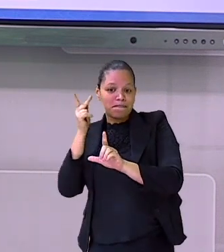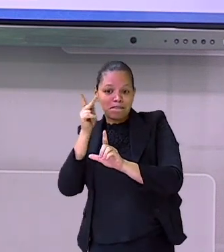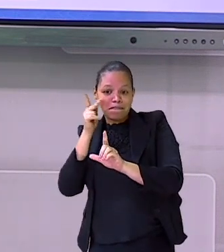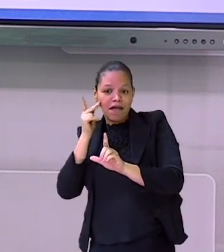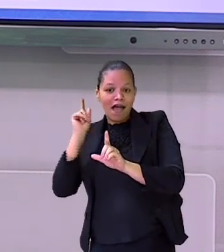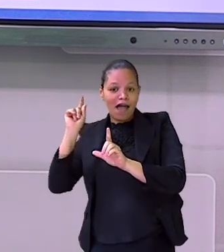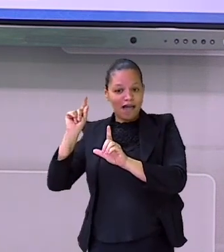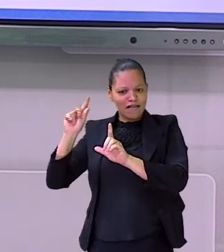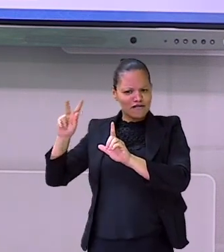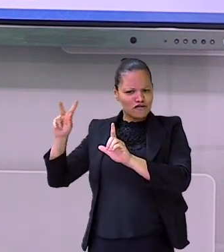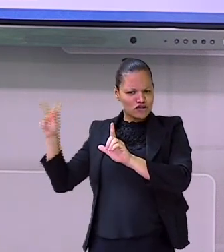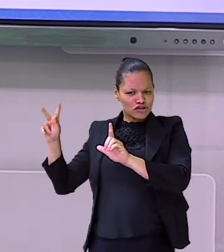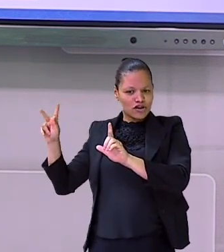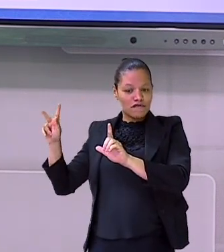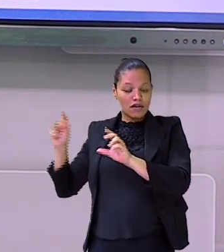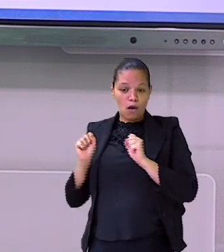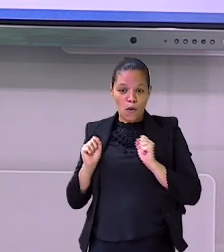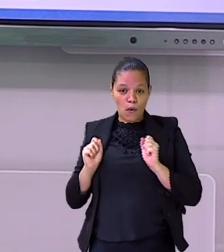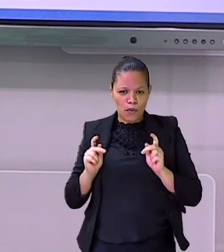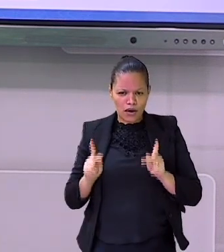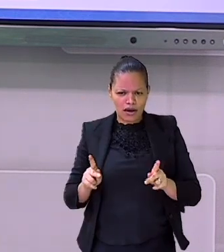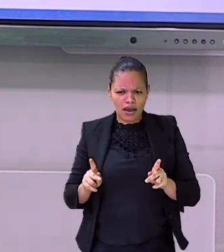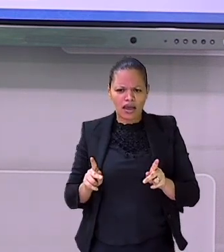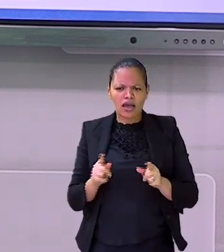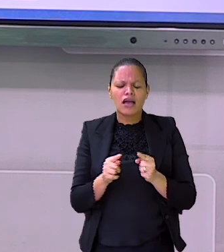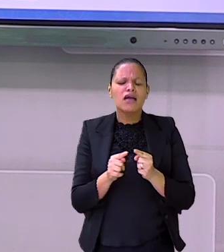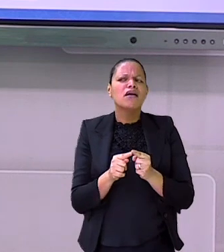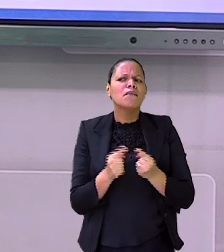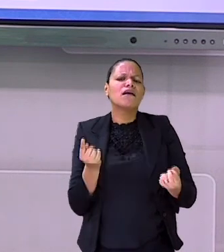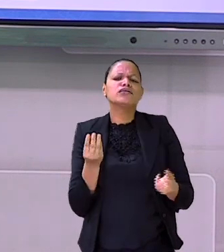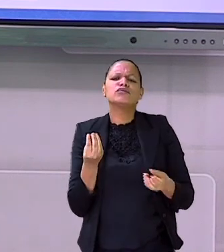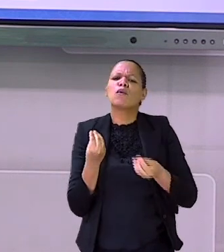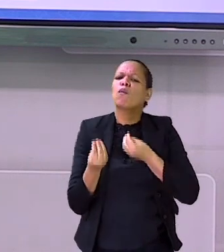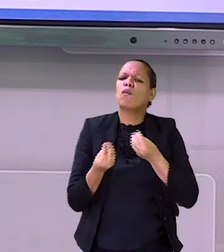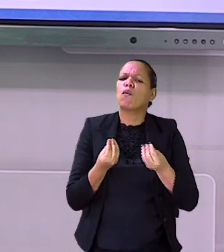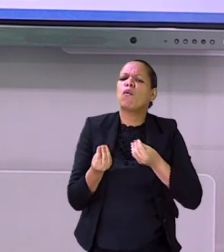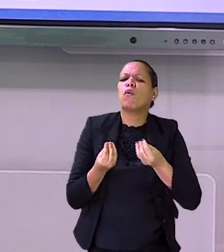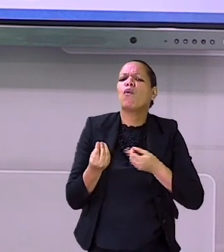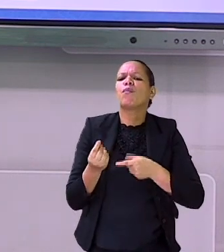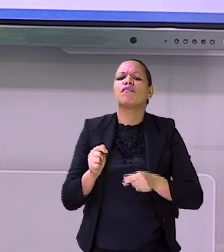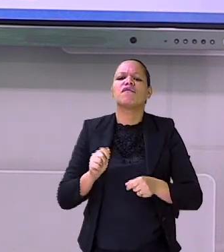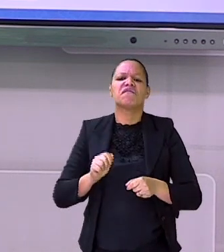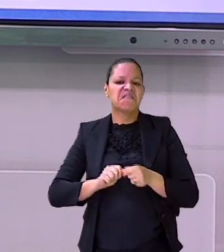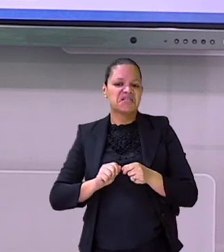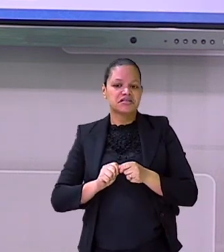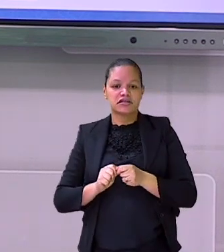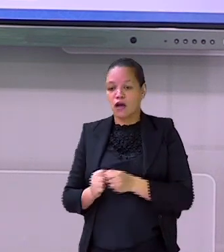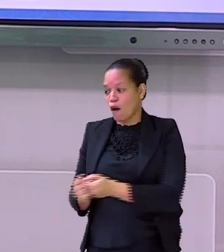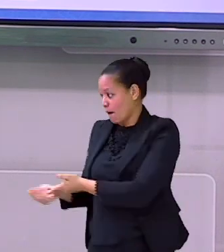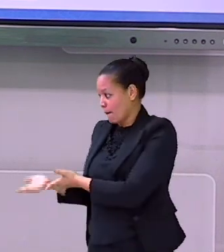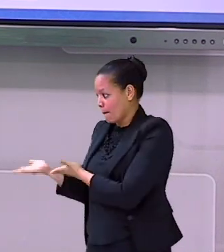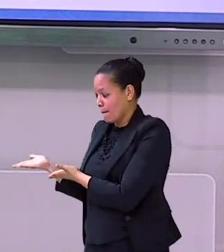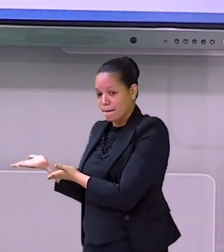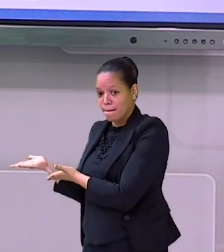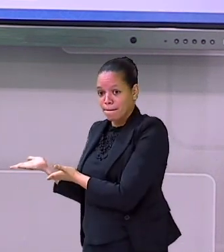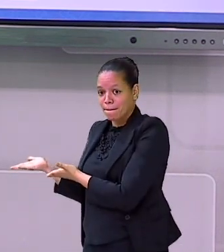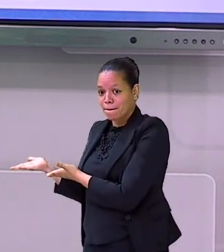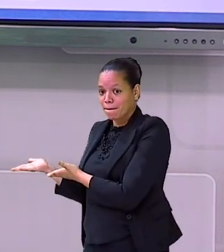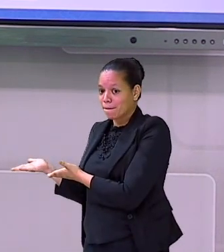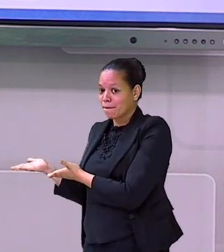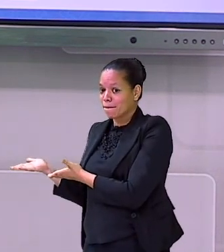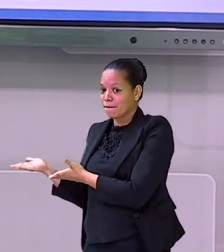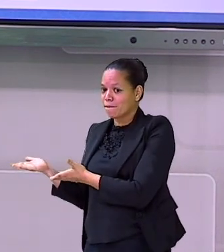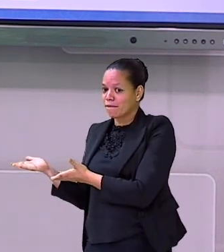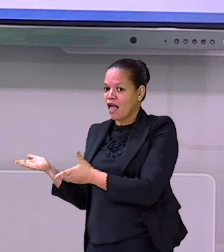tá afiadinho. Bom, como é que eu faço isso, professora? Vai aparecer uma imagem aqui no cantinho da tela, ó, essa aqui,